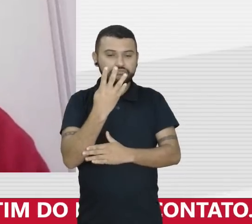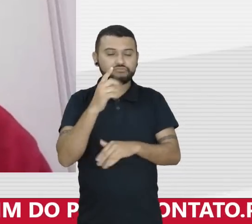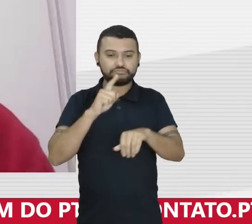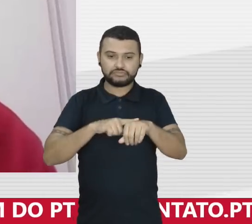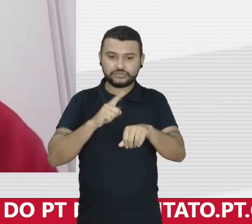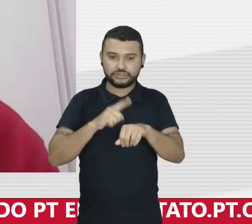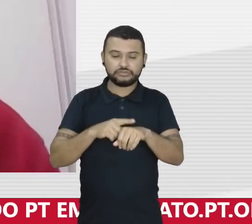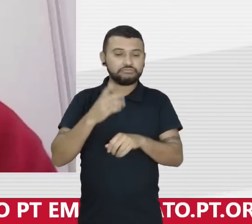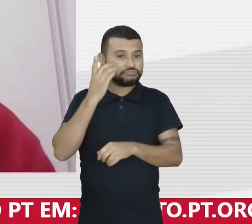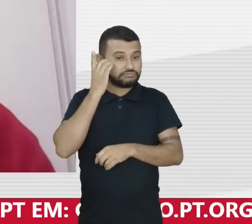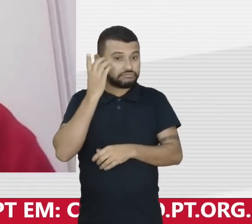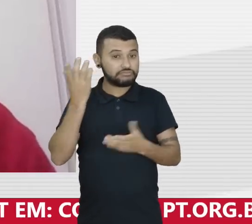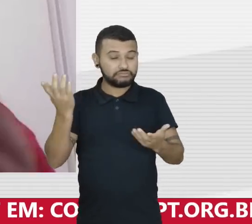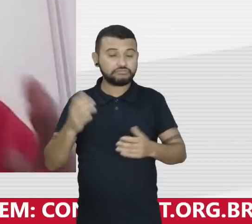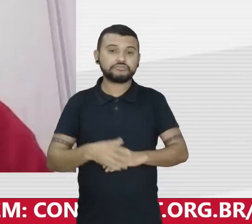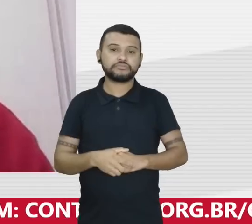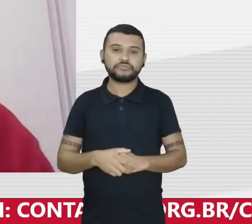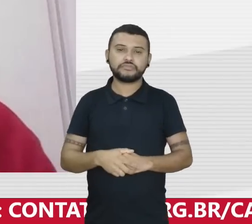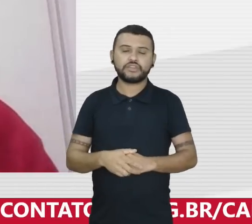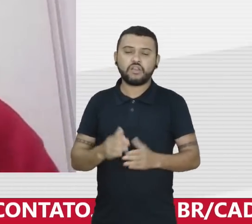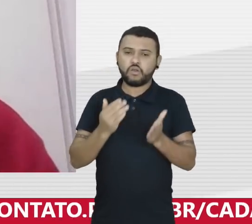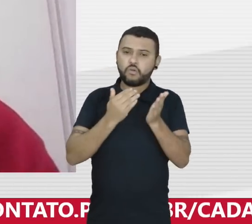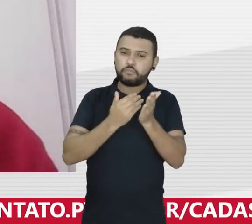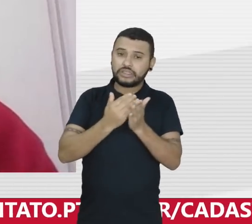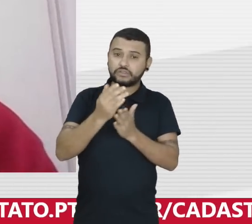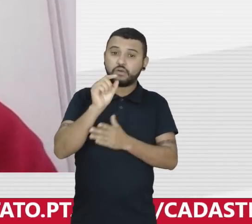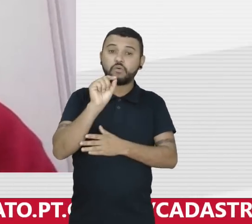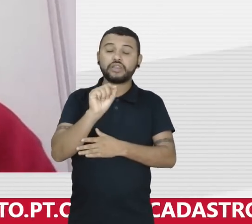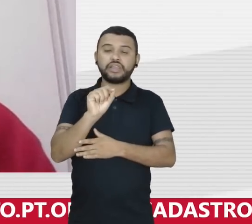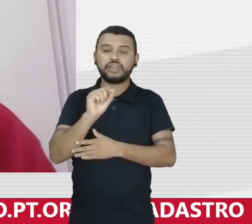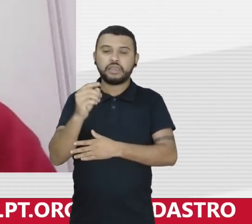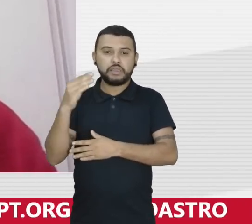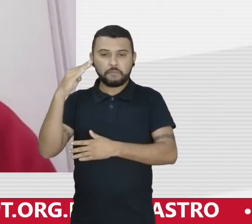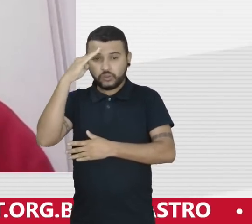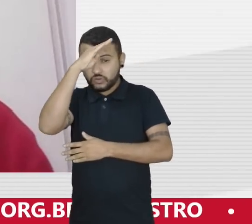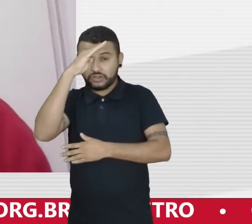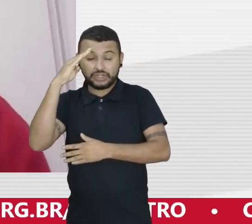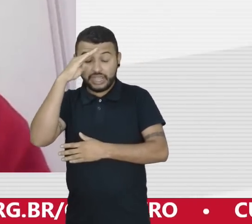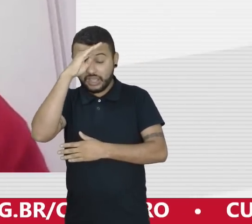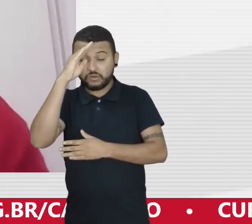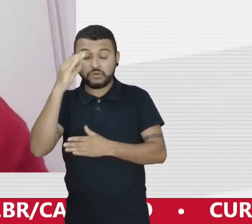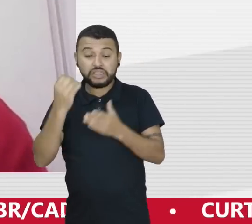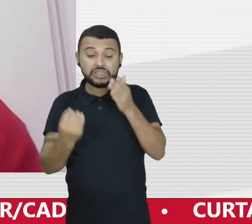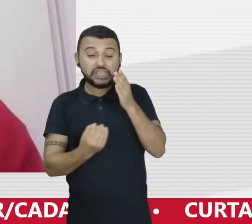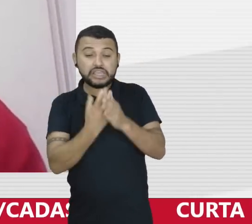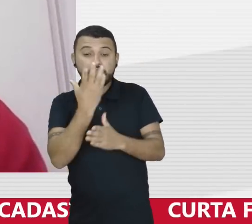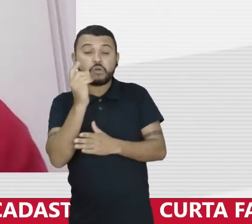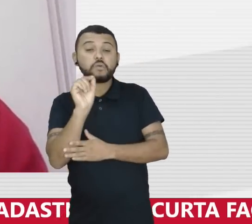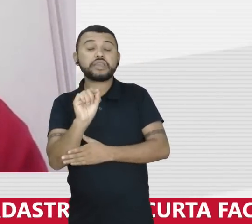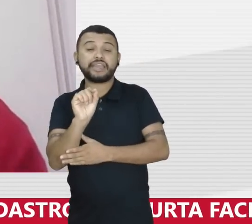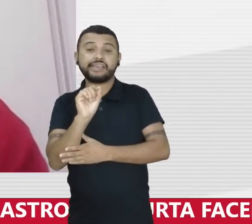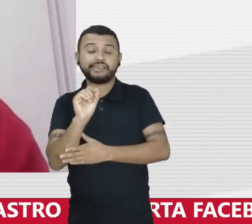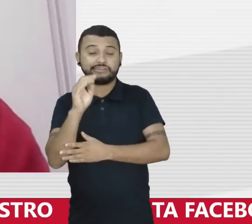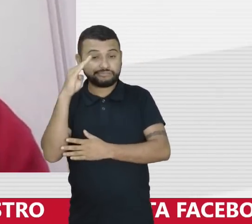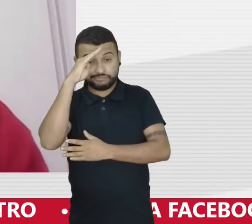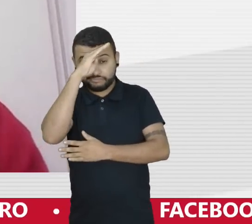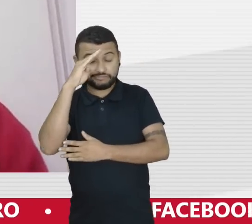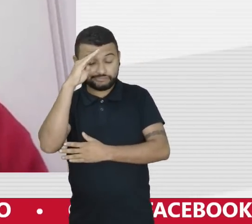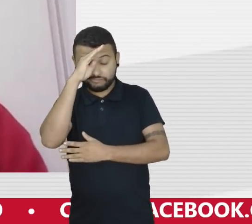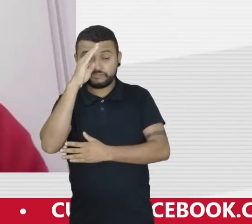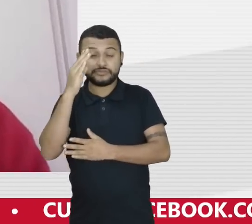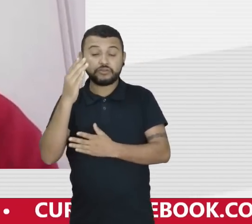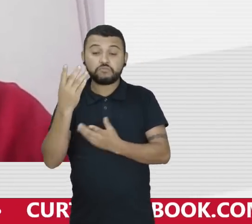a partir daí, essa caixa de Pandora que o Bolsonaro abriu mostra a que ponto